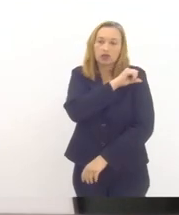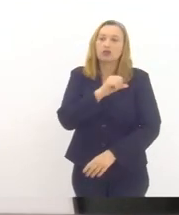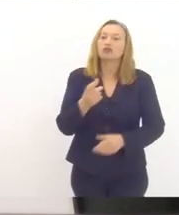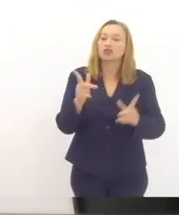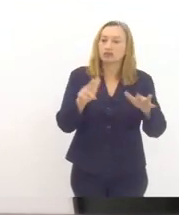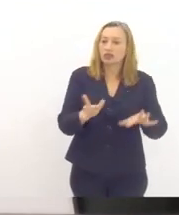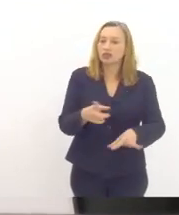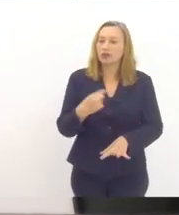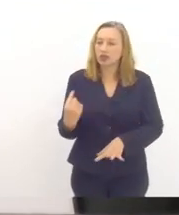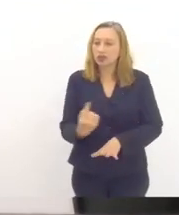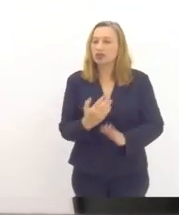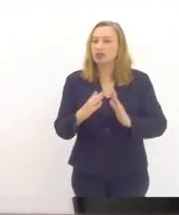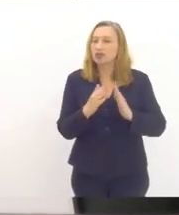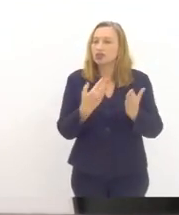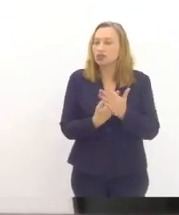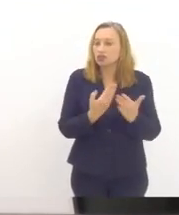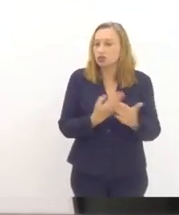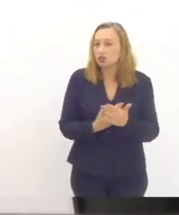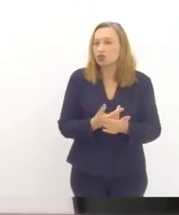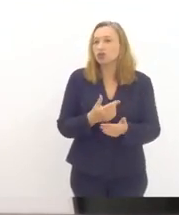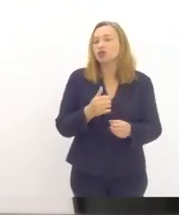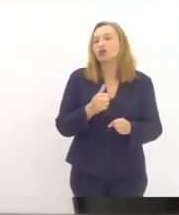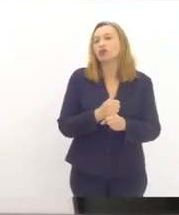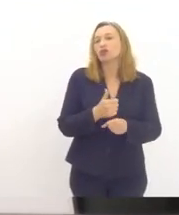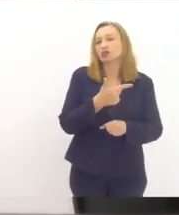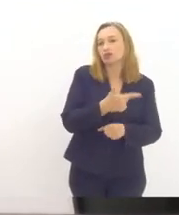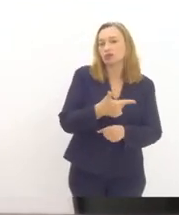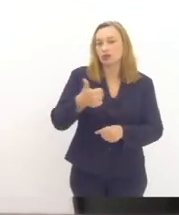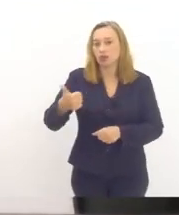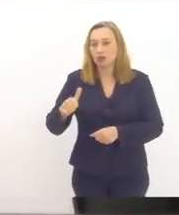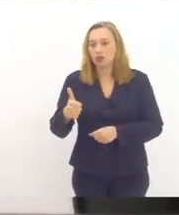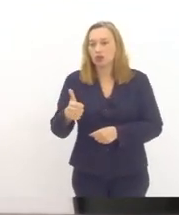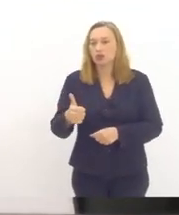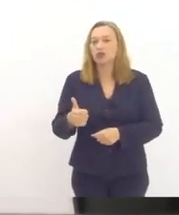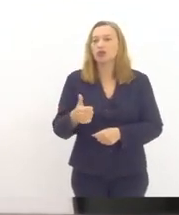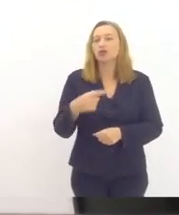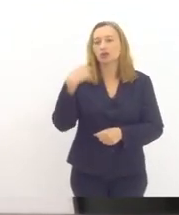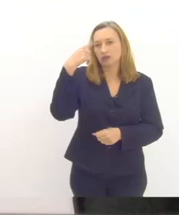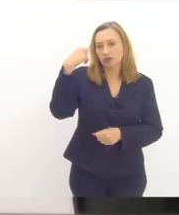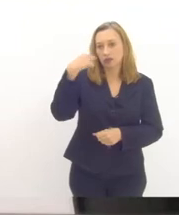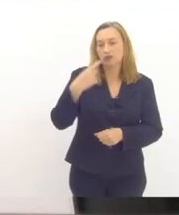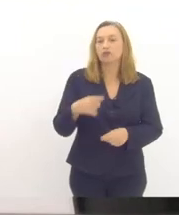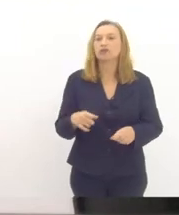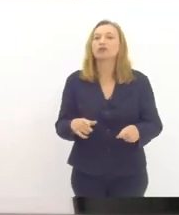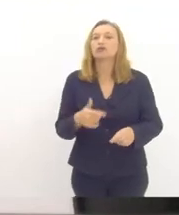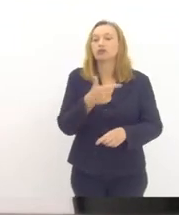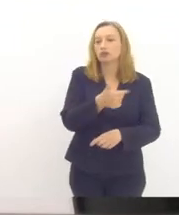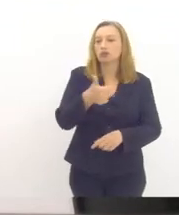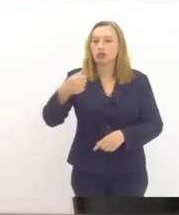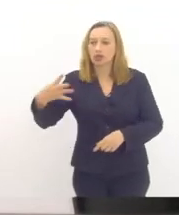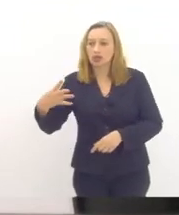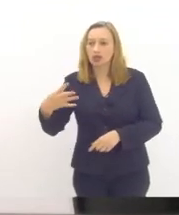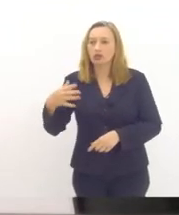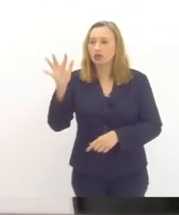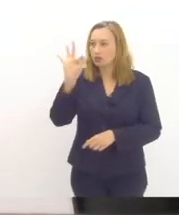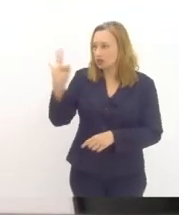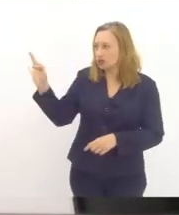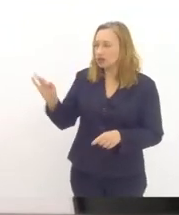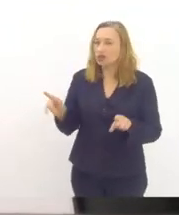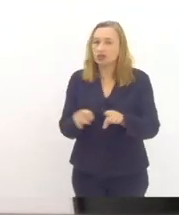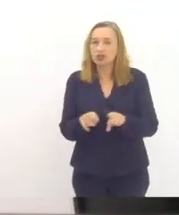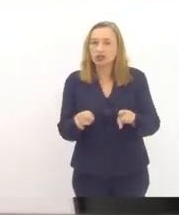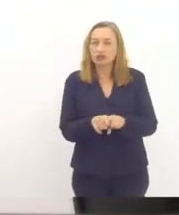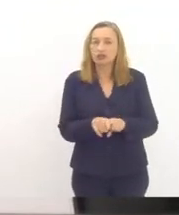nossa rede. A partir de 2011 tivemos o espanhol e, a partir de 2014, tivemos o francês também para os